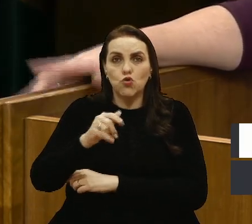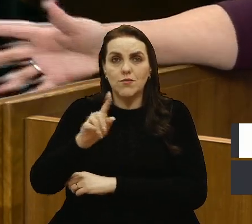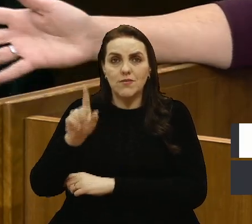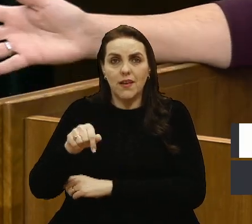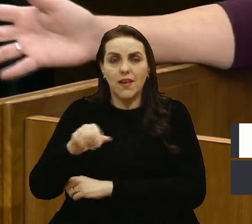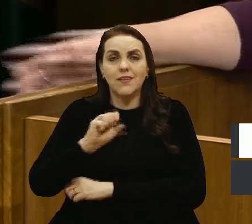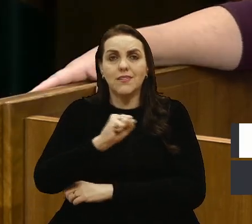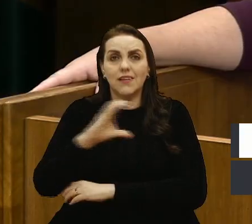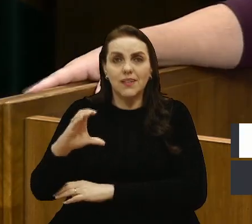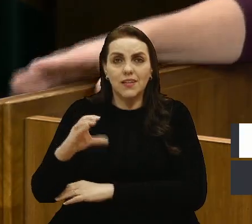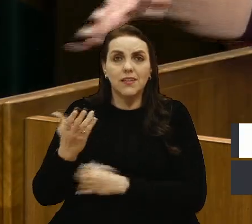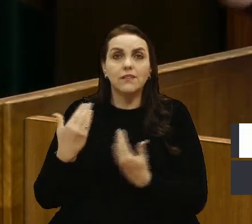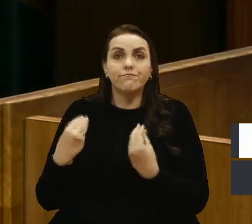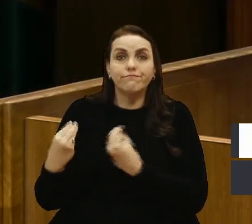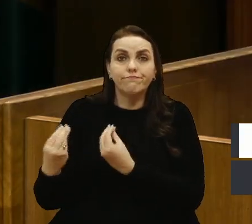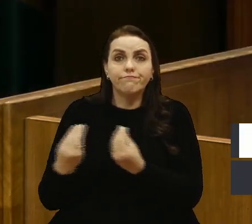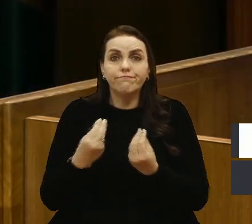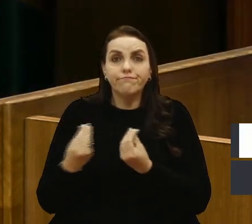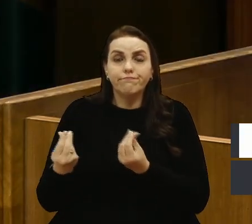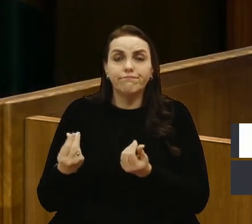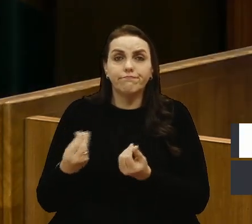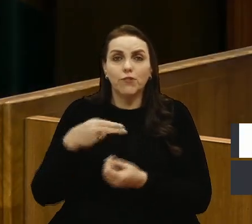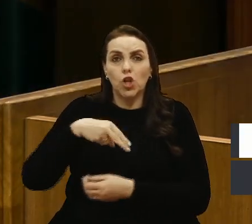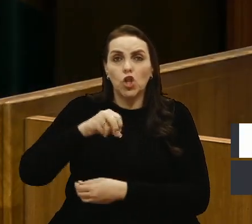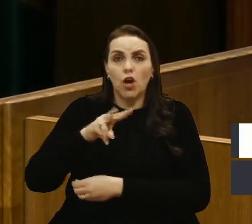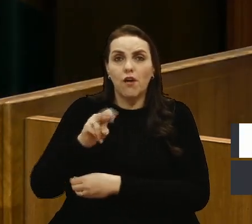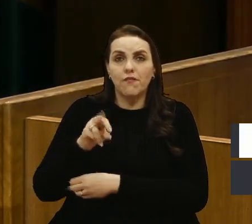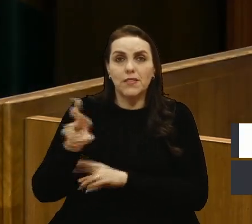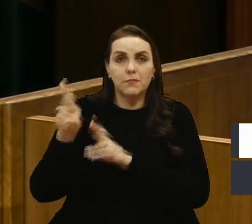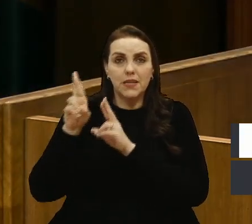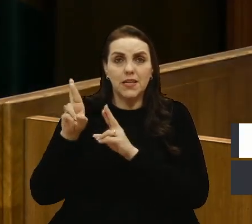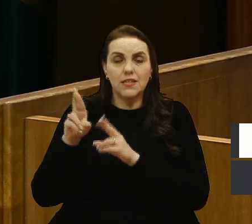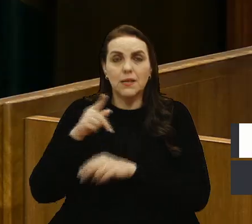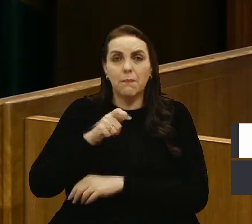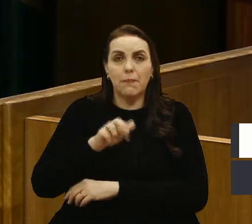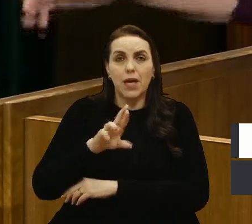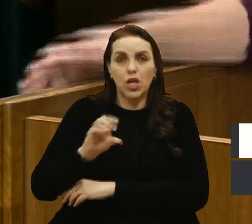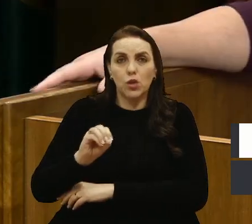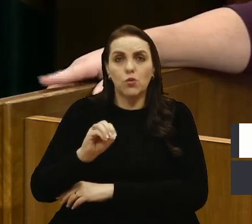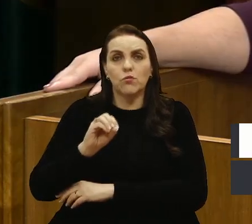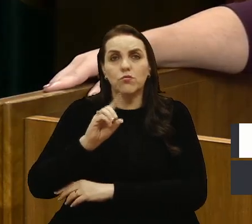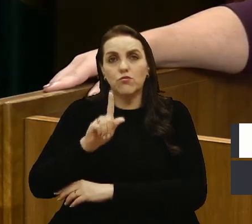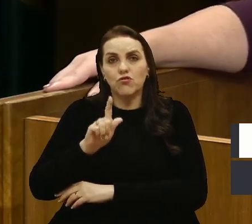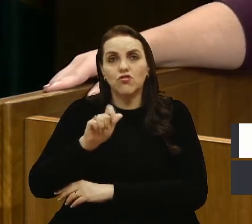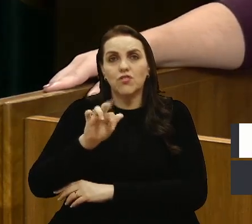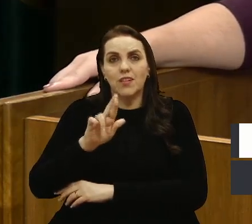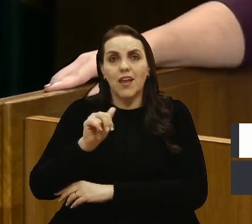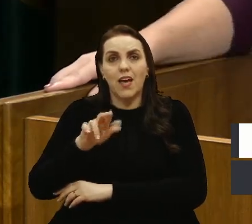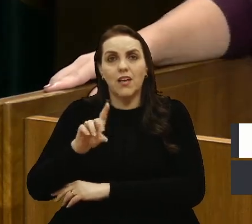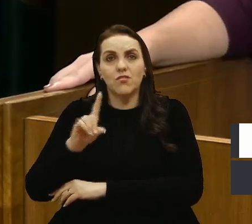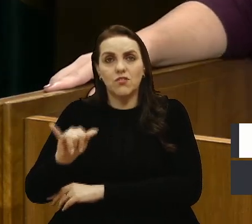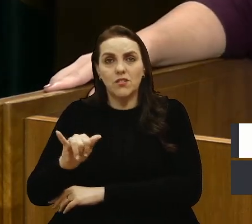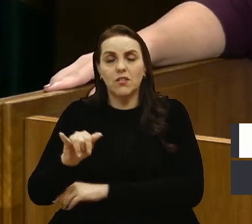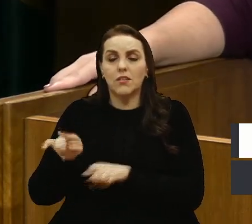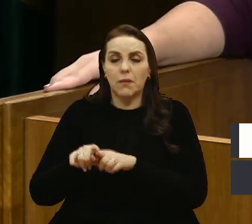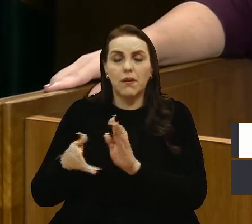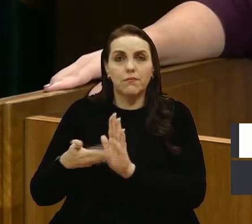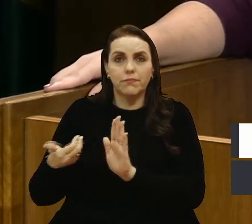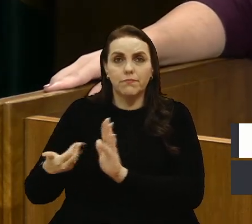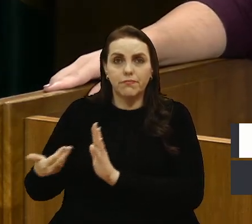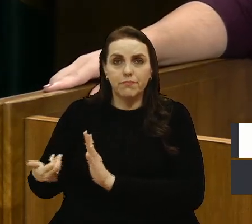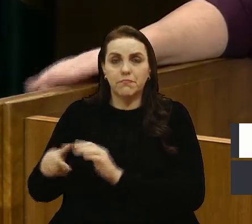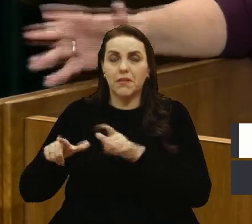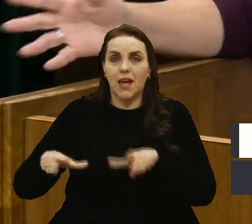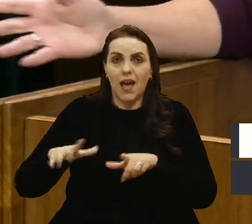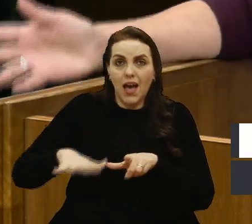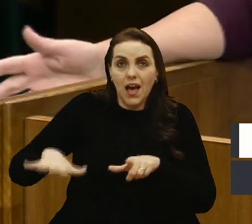Catarina... Nova Esperança, Pedro Girardi, que, né, aconteceu as desafetações das